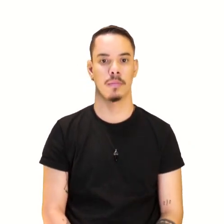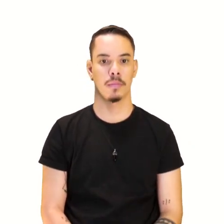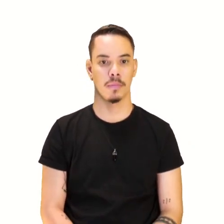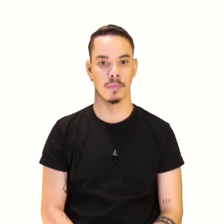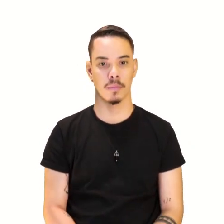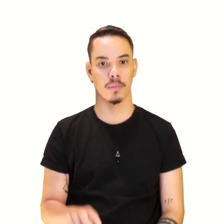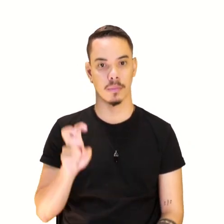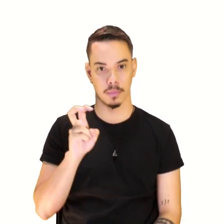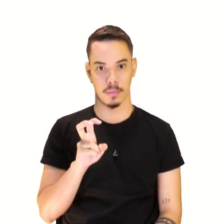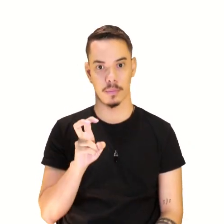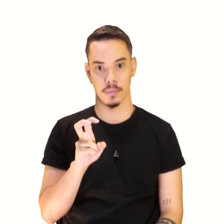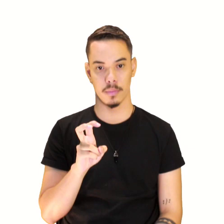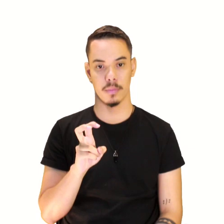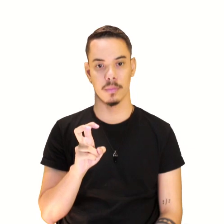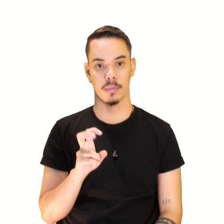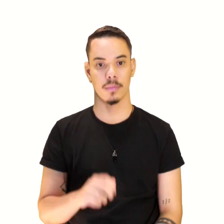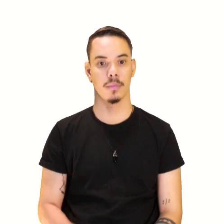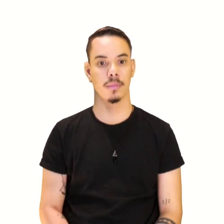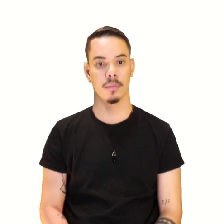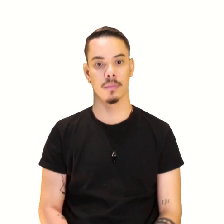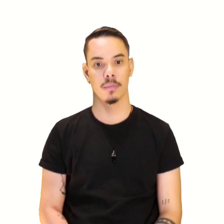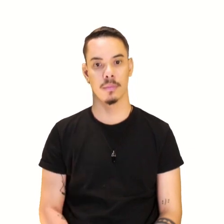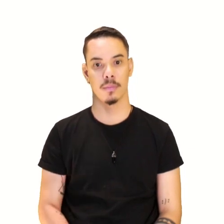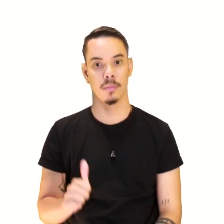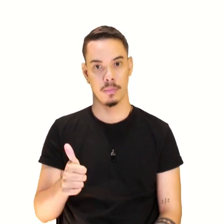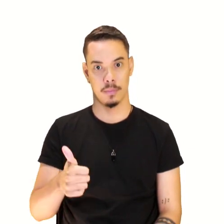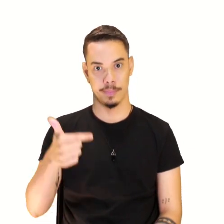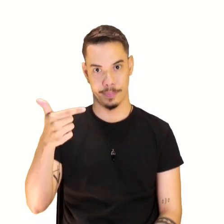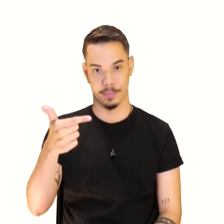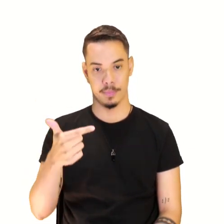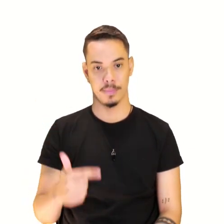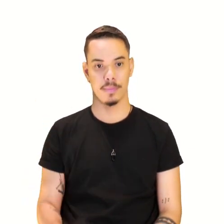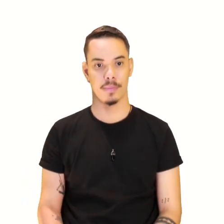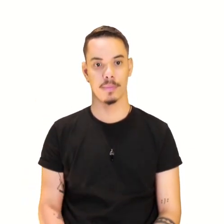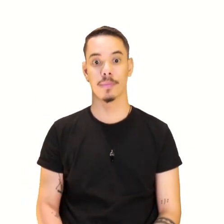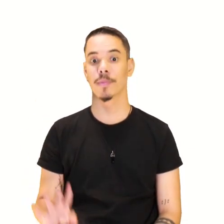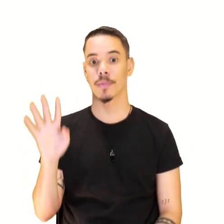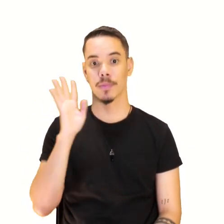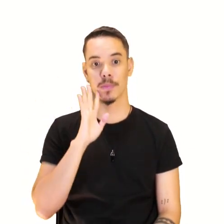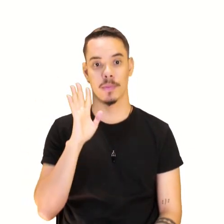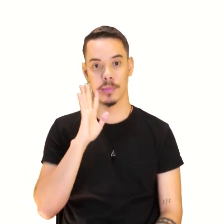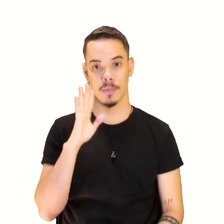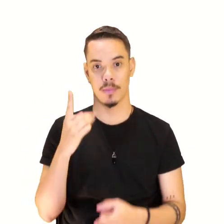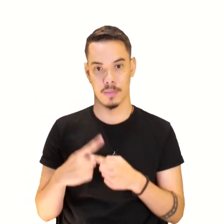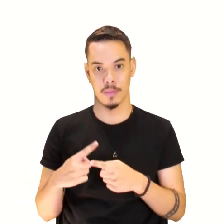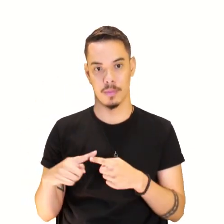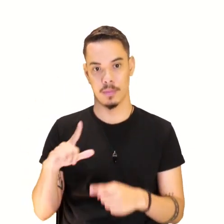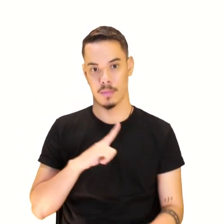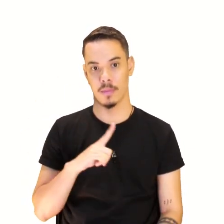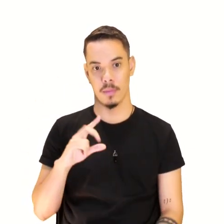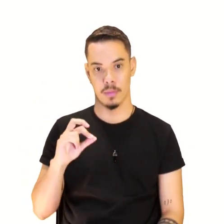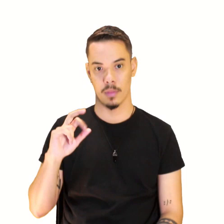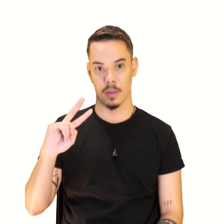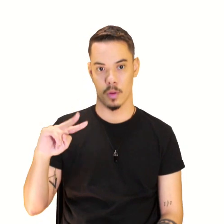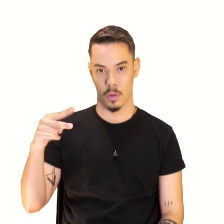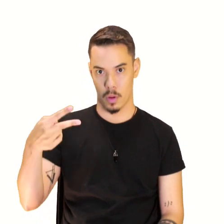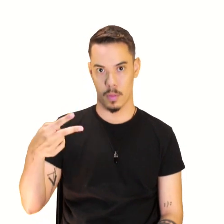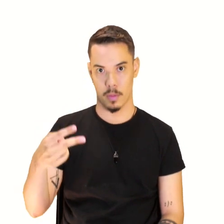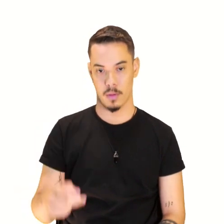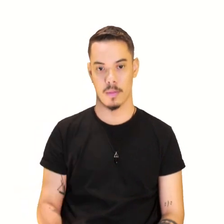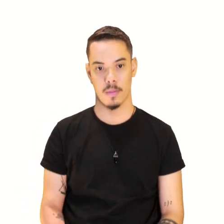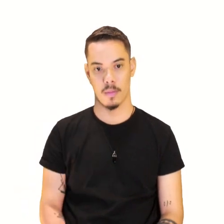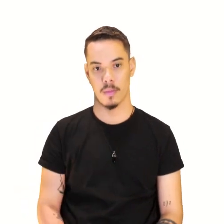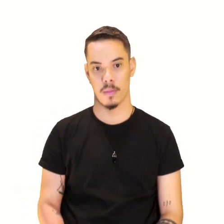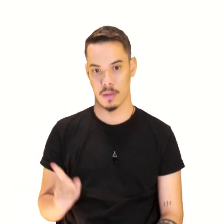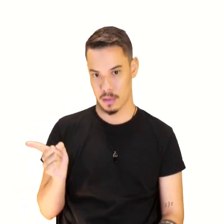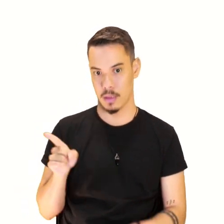cinco de baixo com debaixo duas vezes seis 12 e olha que legal Professor Maurício aqui não tá o dobro Aqui tá o dobro então aqui